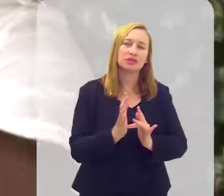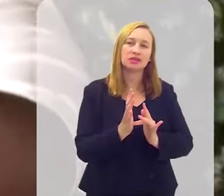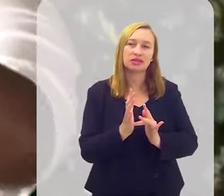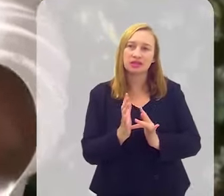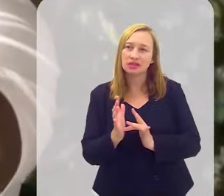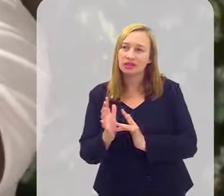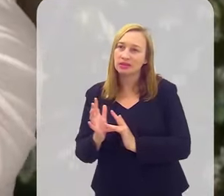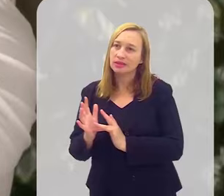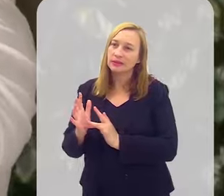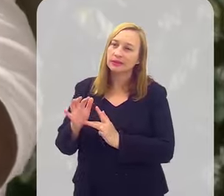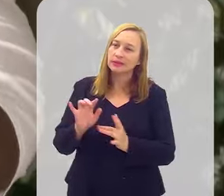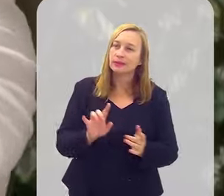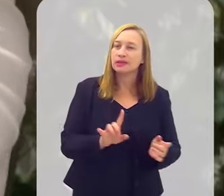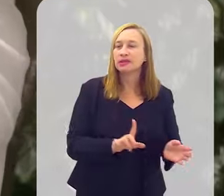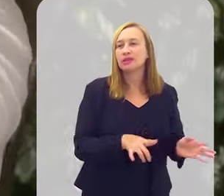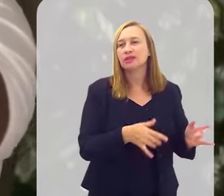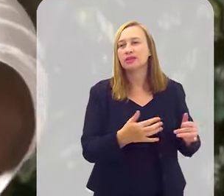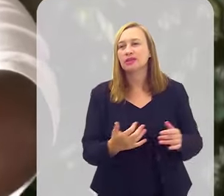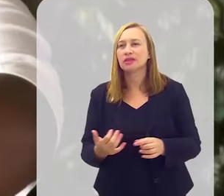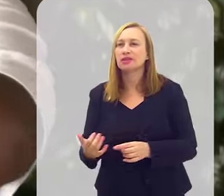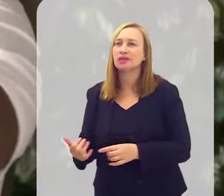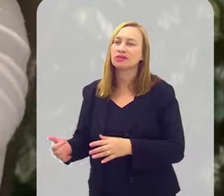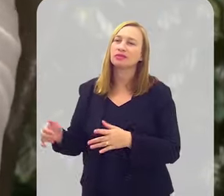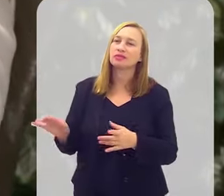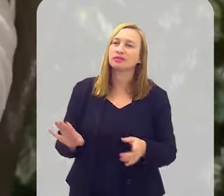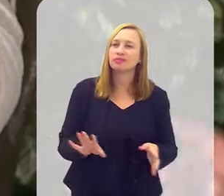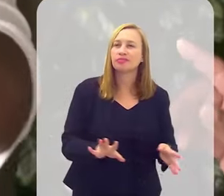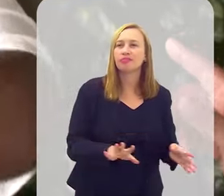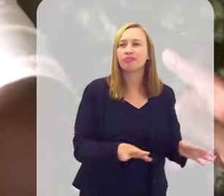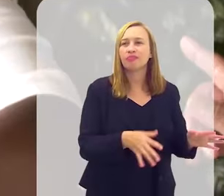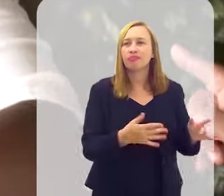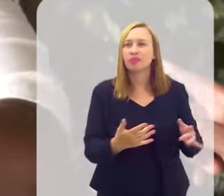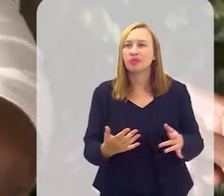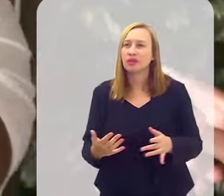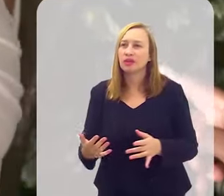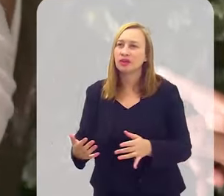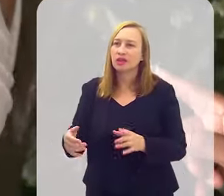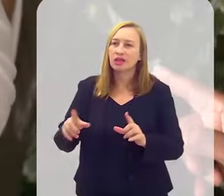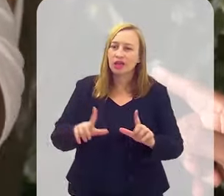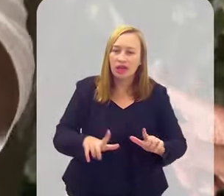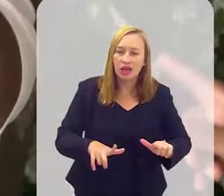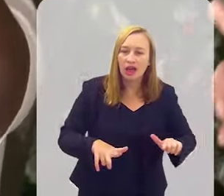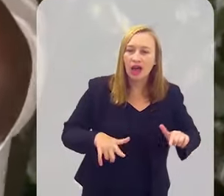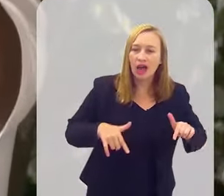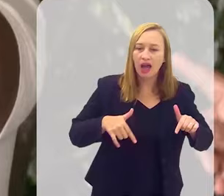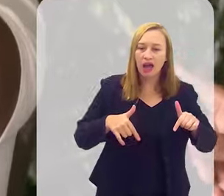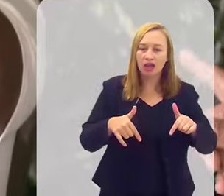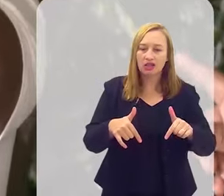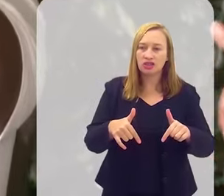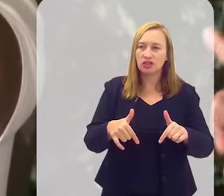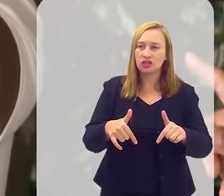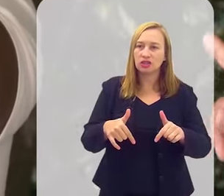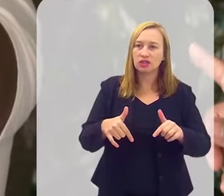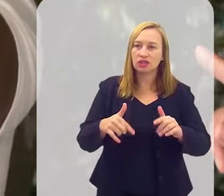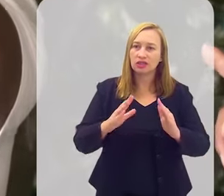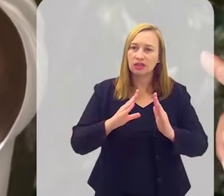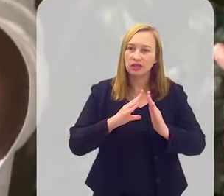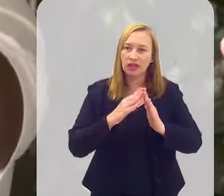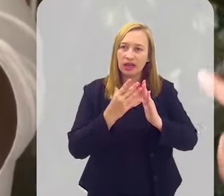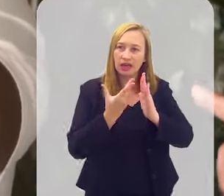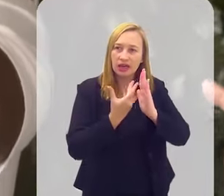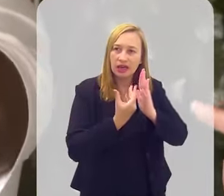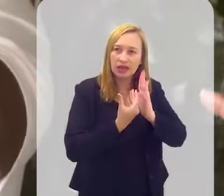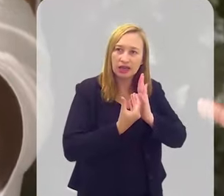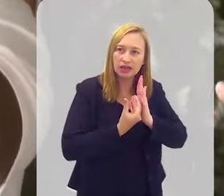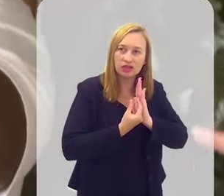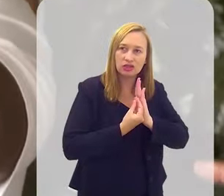porori sua igreja esse é o momento que a gente chora esse aí Jesus é o centro